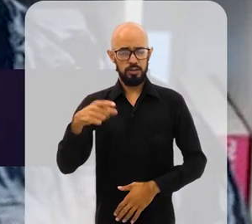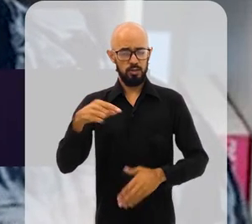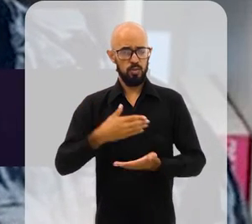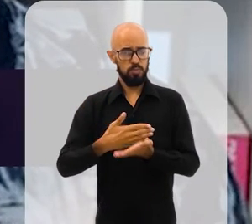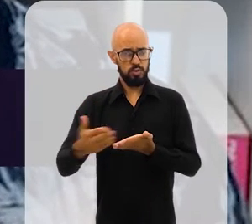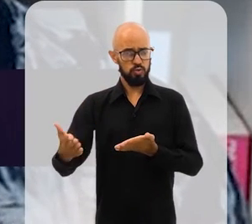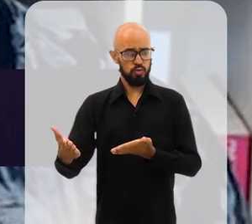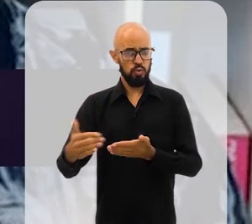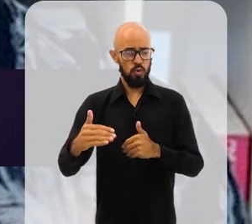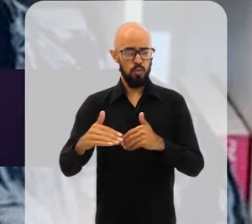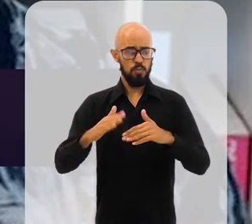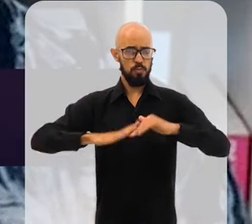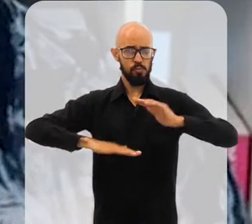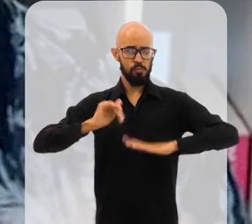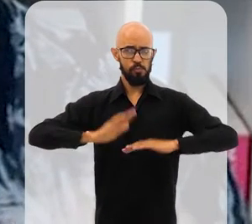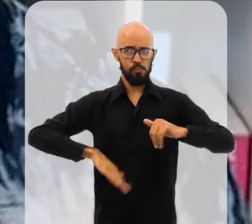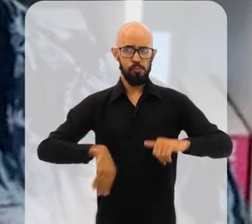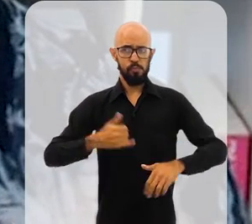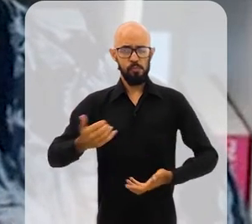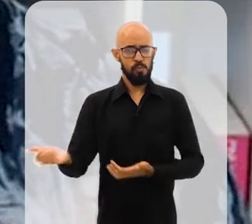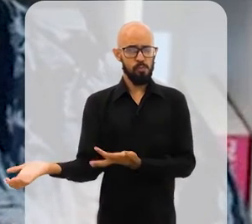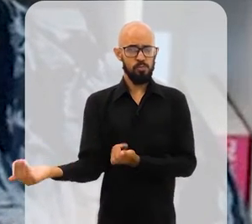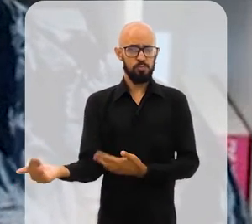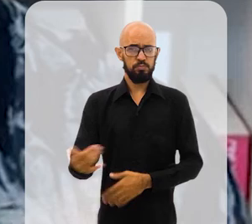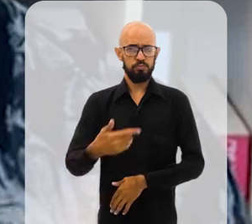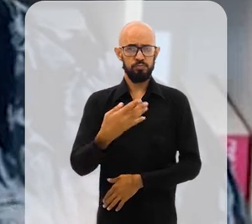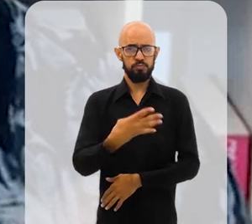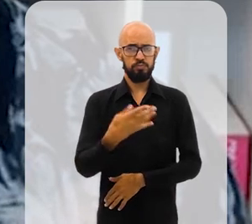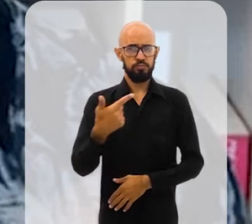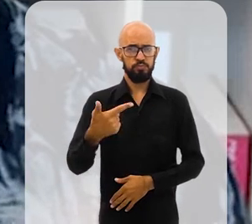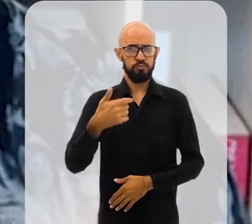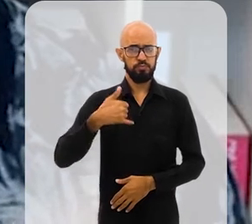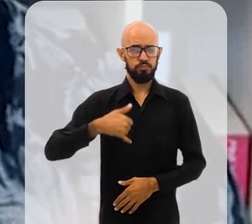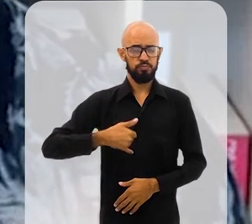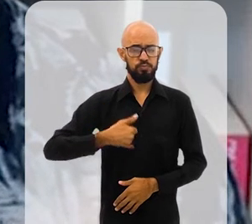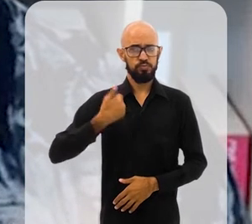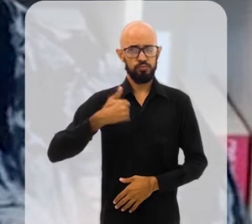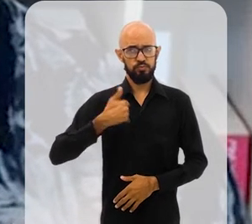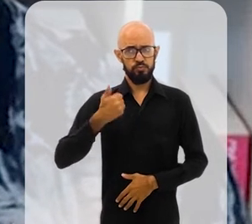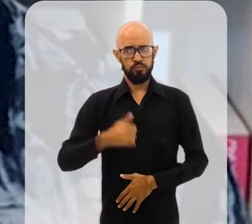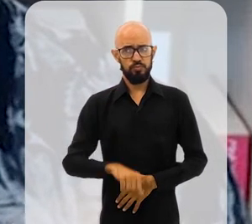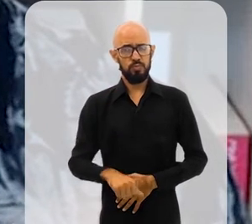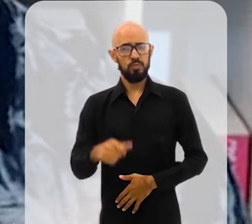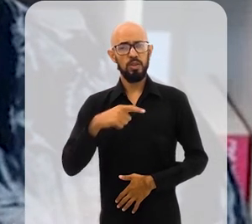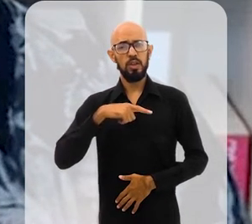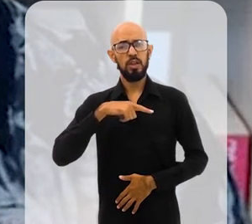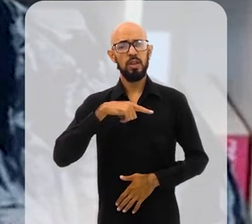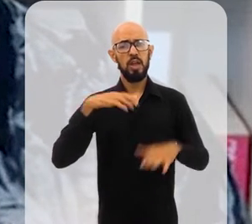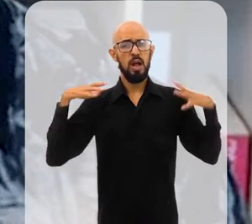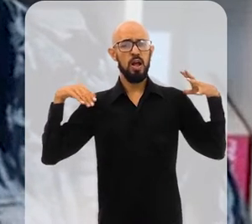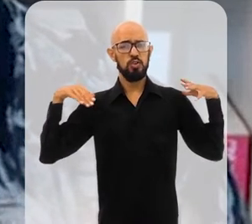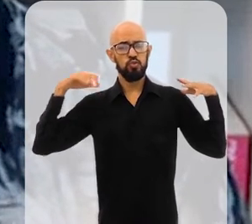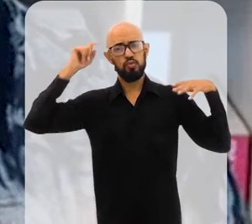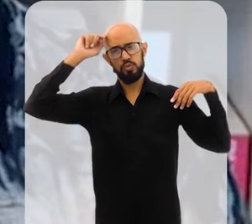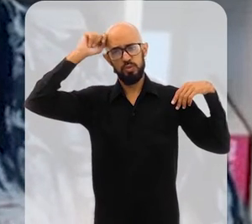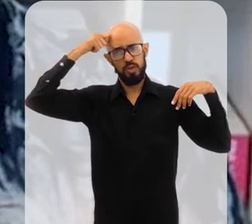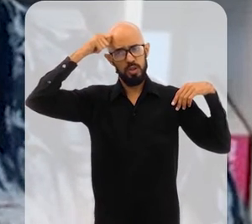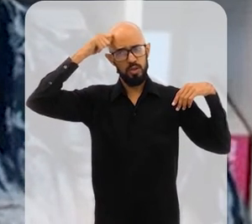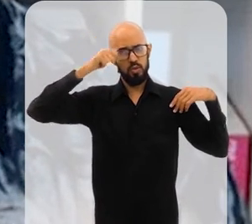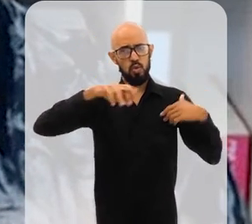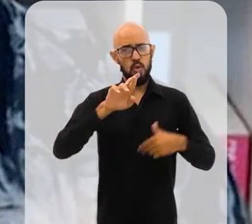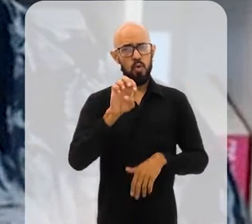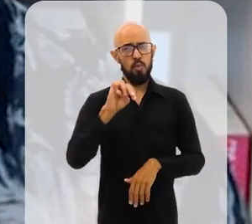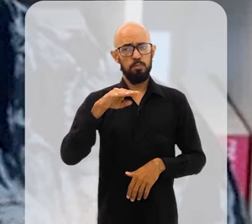teve início uma carreira muito rica para um jovem de 42 anos, que inclui peças como O Anjo Negro, Romeu e Julieta, Passo a Passo